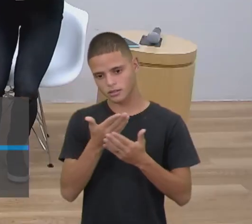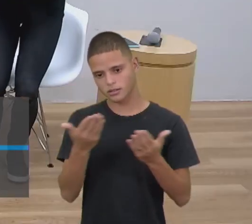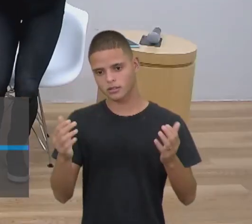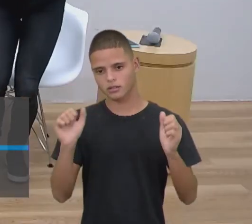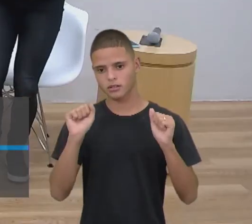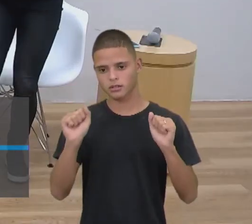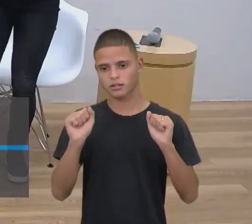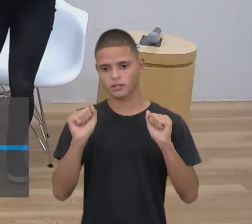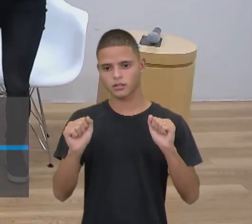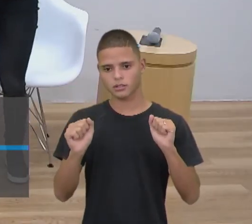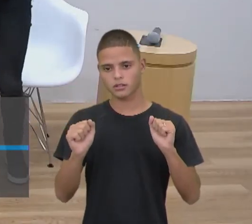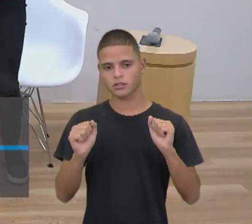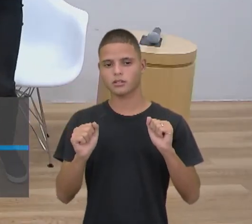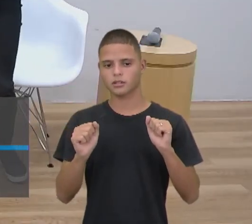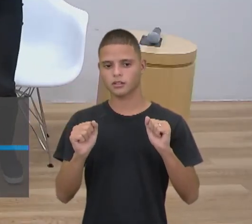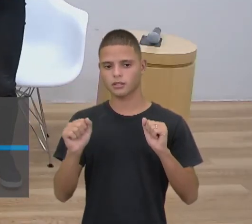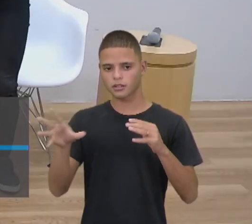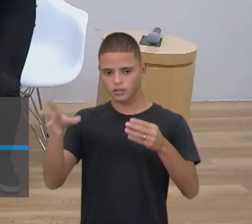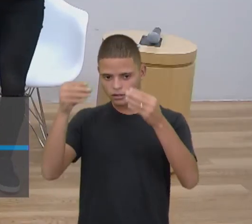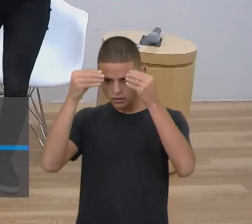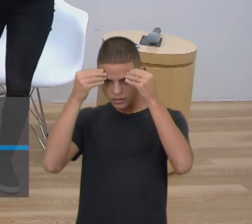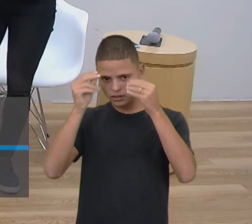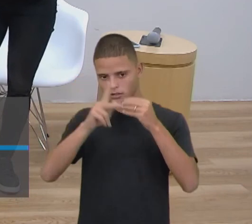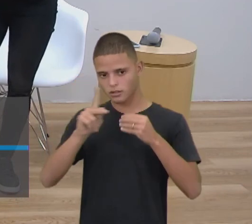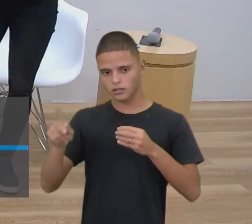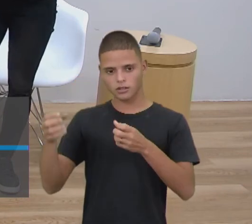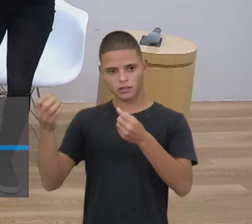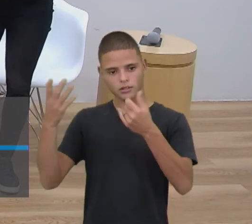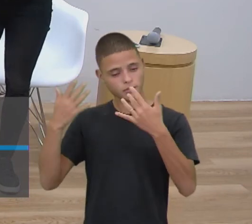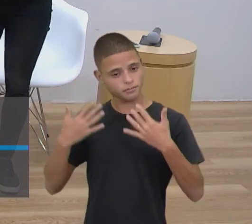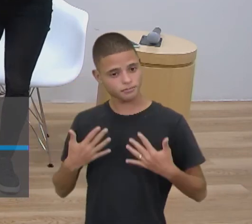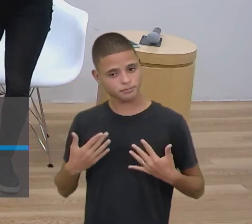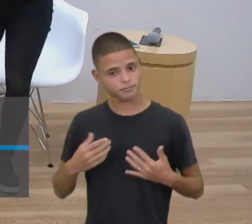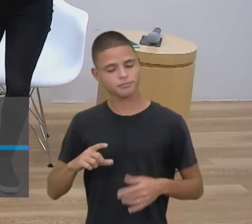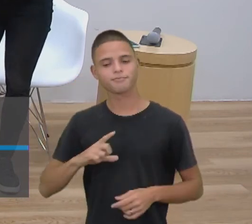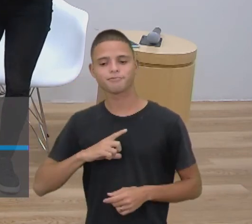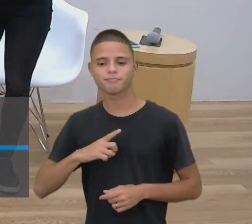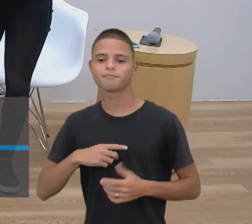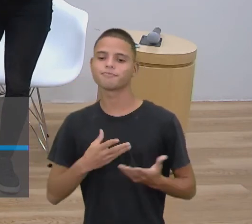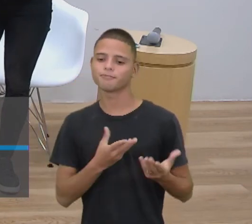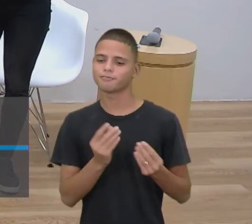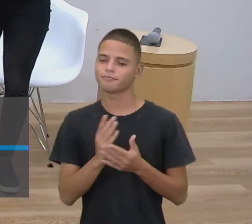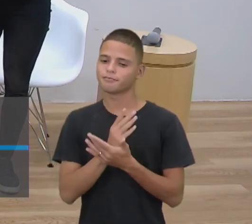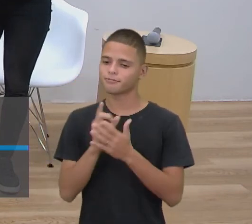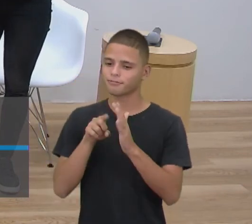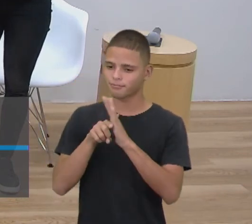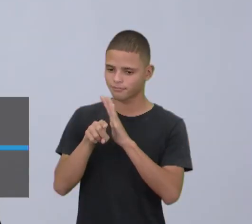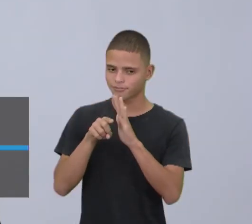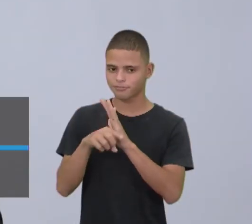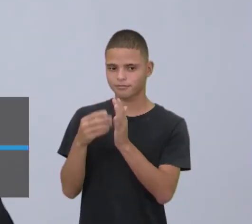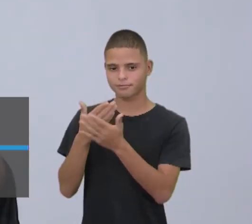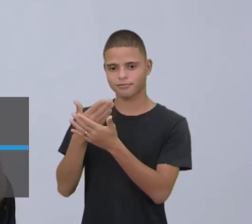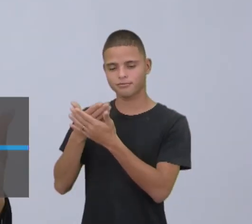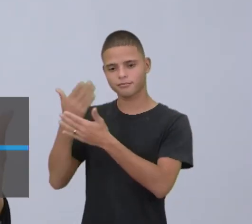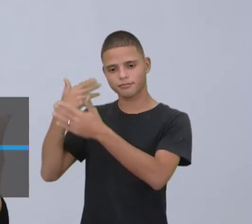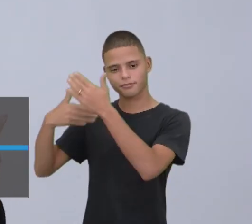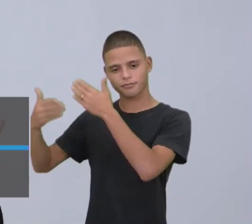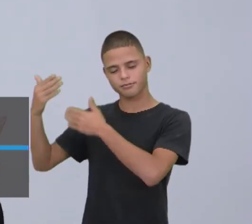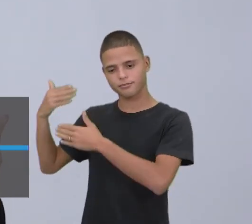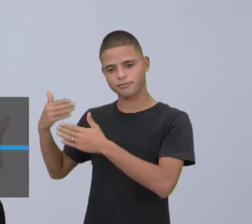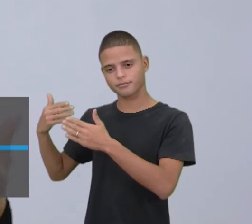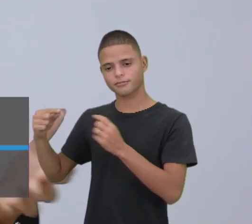podem tomar nota dessas coisas que a professora explicou aqui pra gente. Vocês têm mais algumas perguntas da aula passada sobre